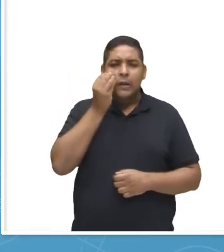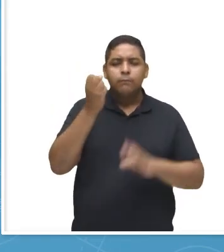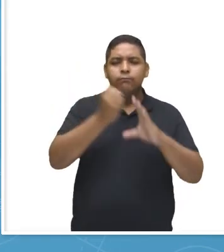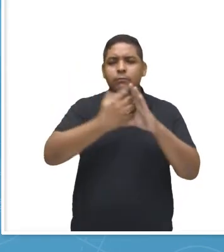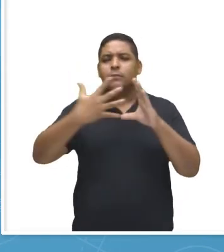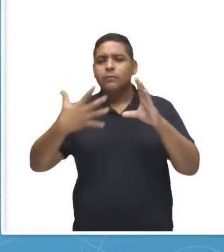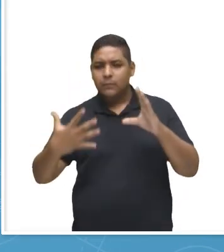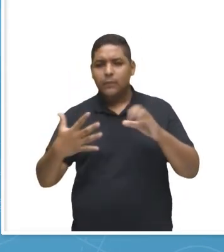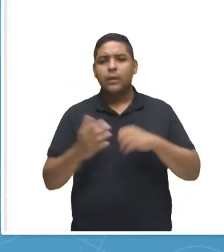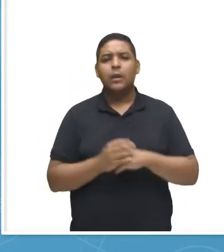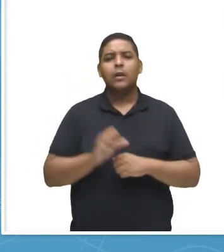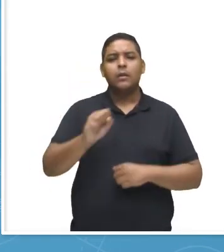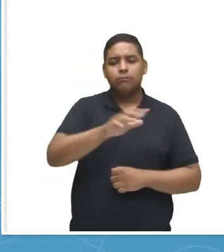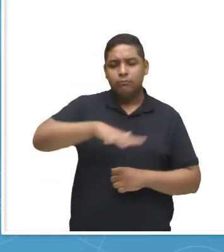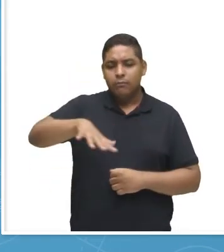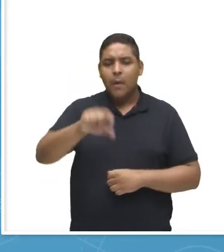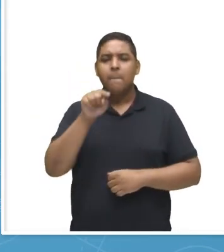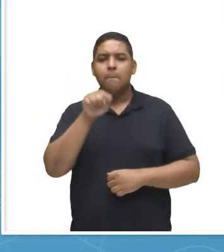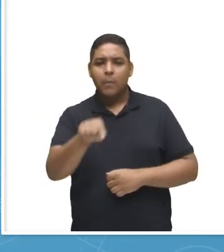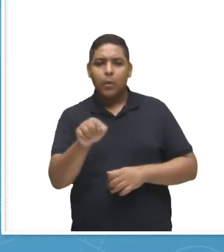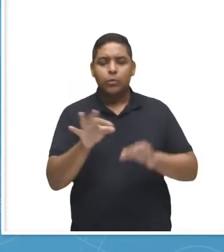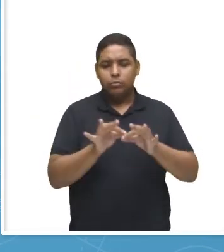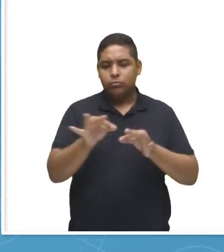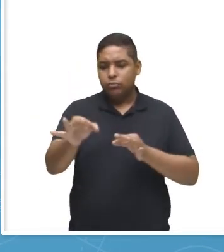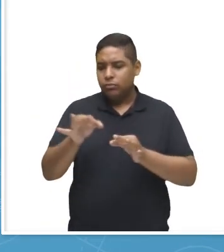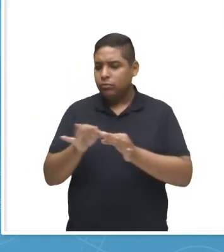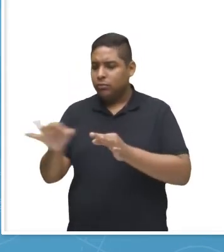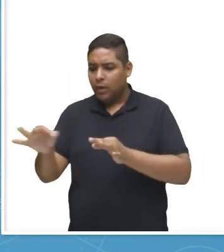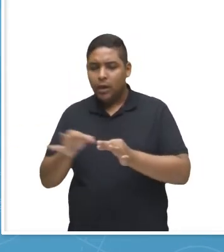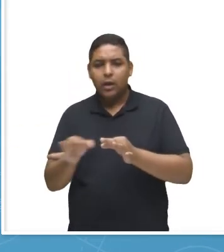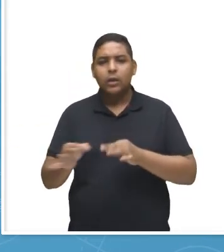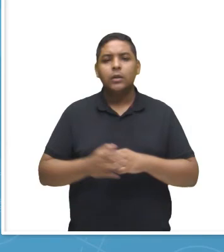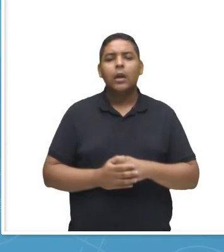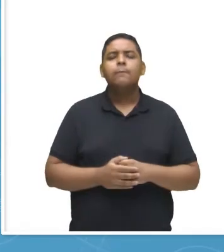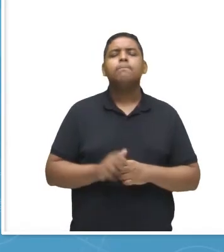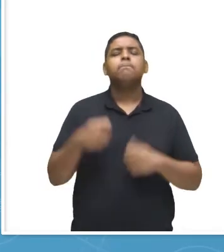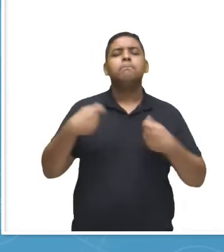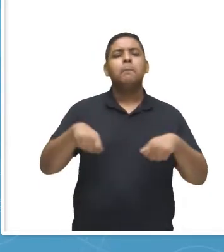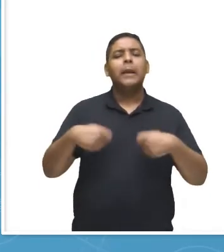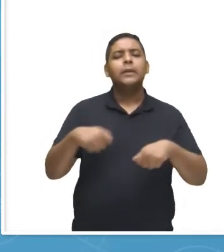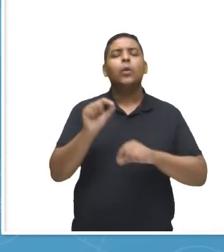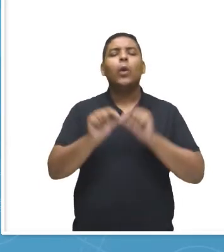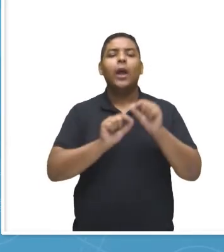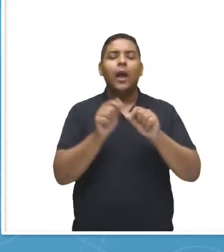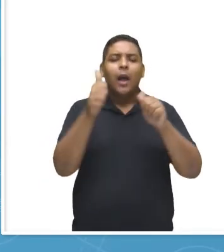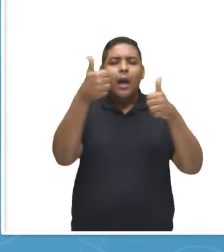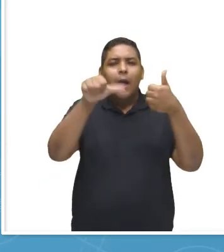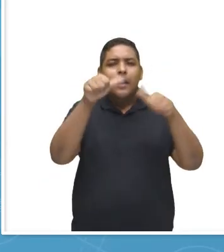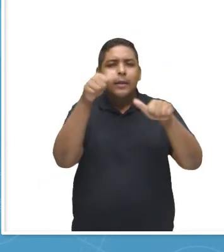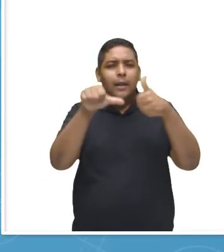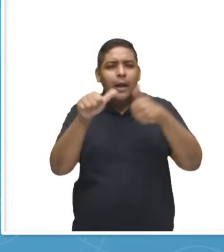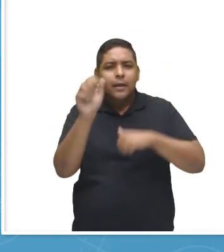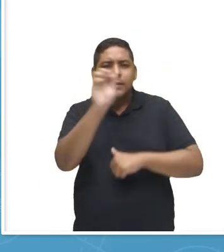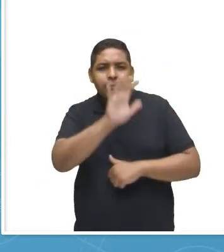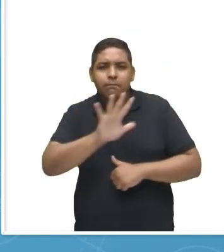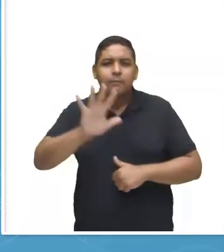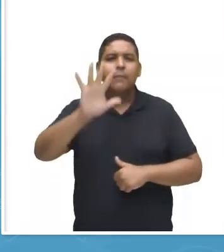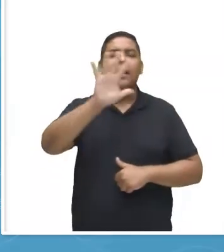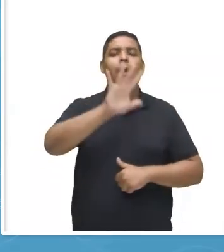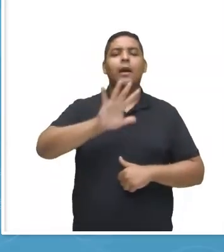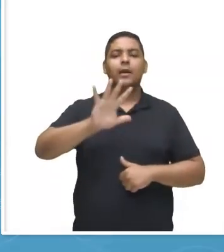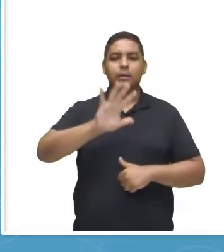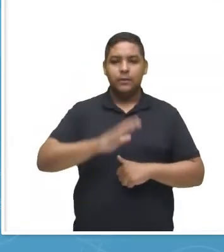pontos, sejam de planos, sejam de retas, é muito importante você fazer uma análise da imagem para que você possa ter uma conclusão